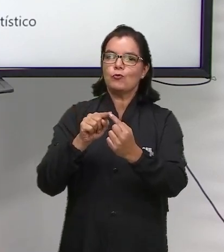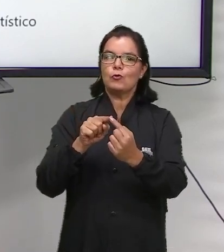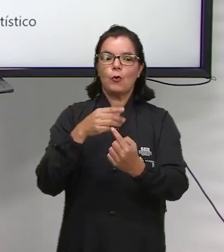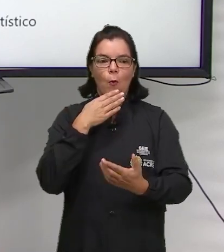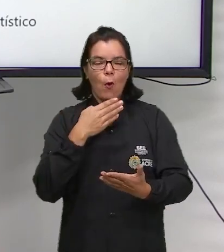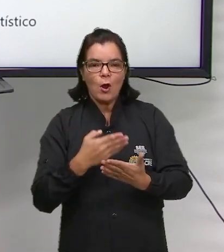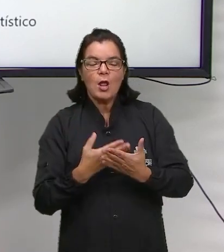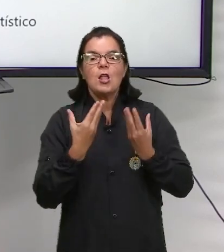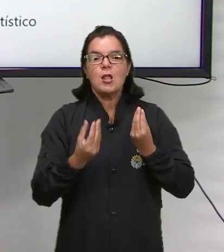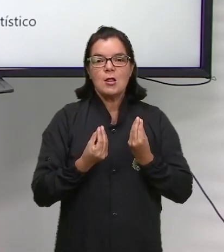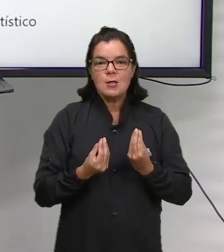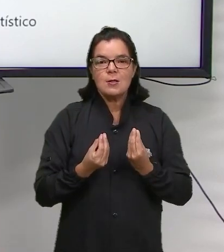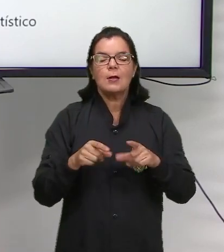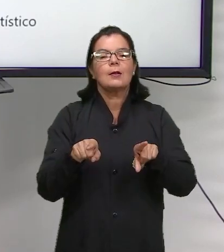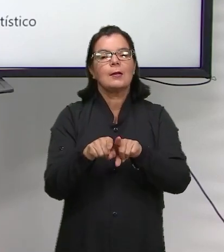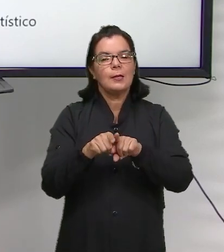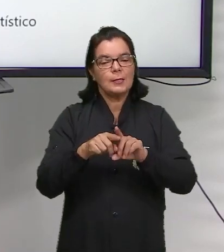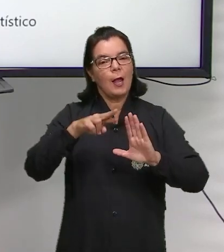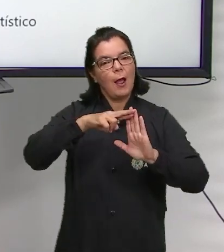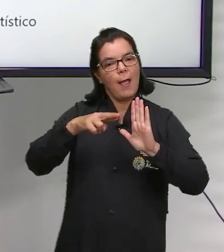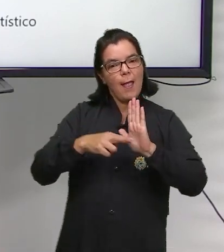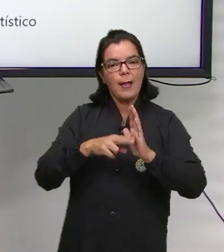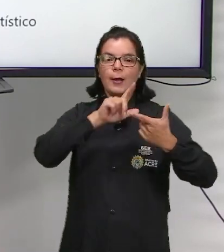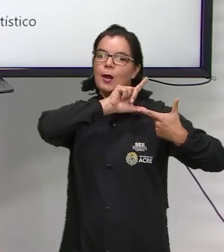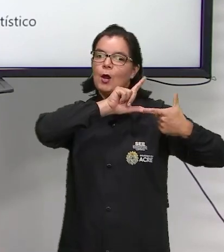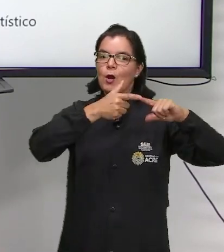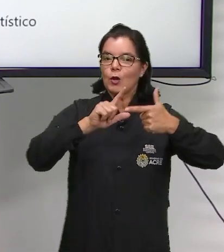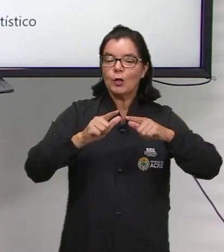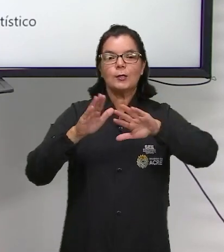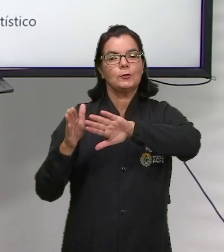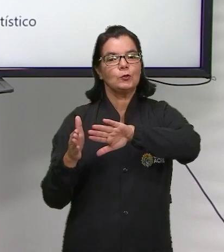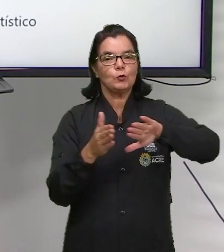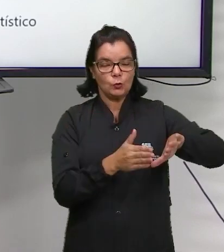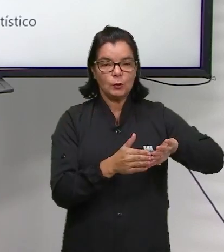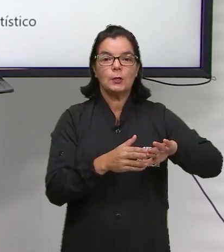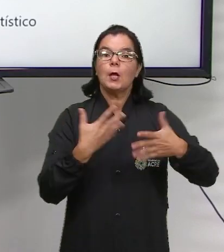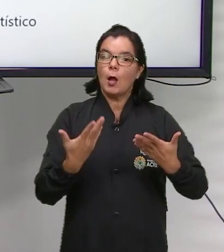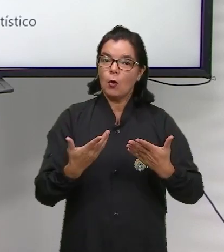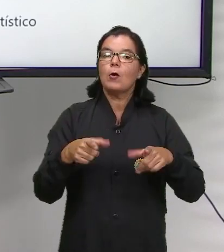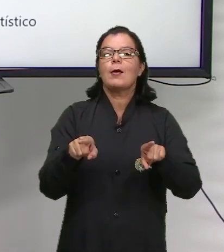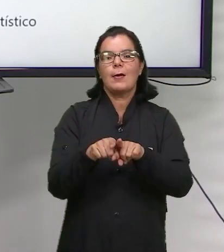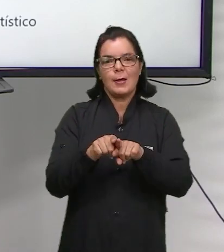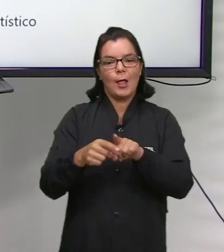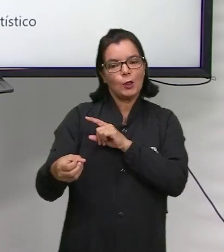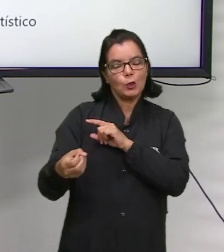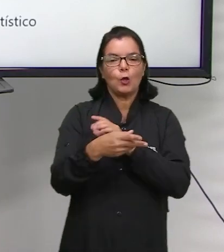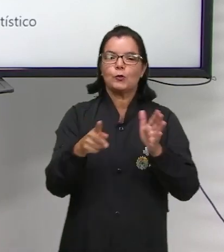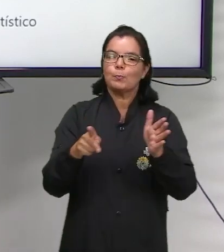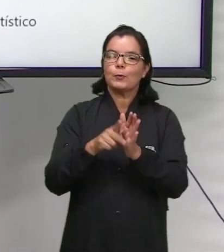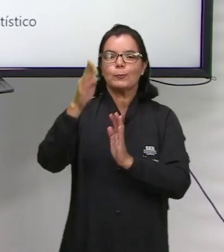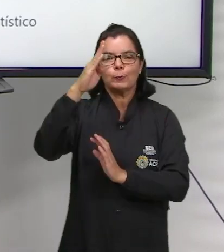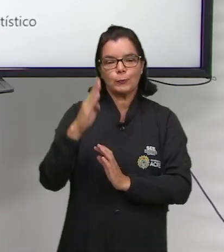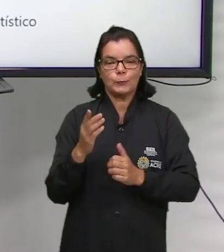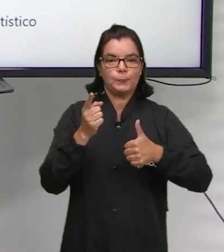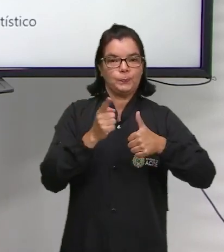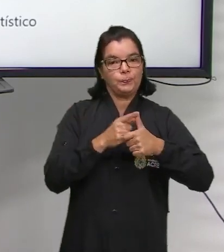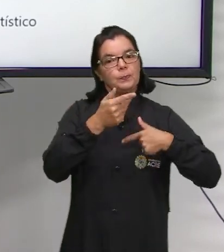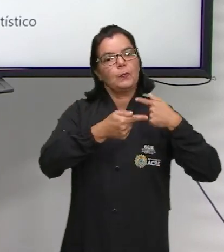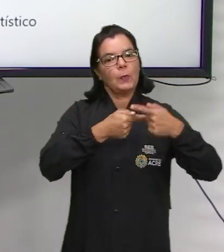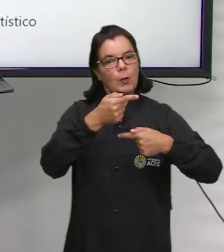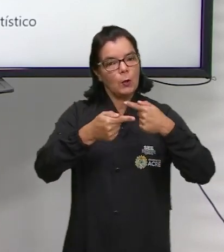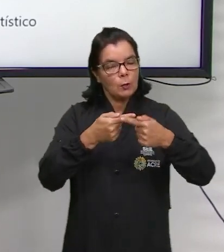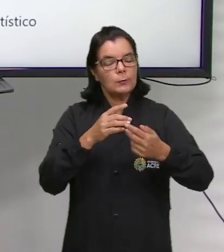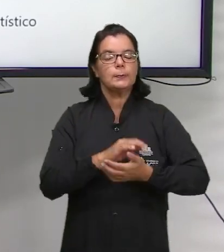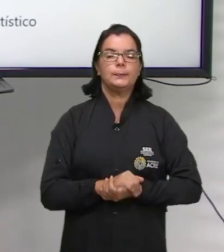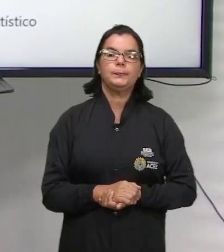queriam quebrar com a tradição eurocêntrica e criar uma arte genuinamente nossa. A primeira geração é muito